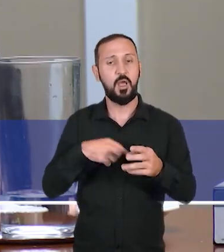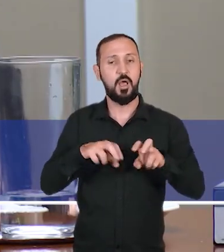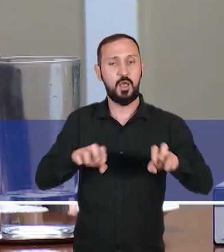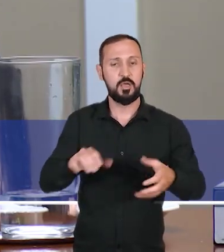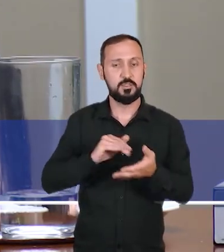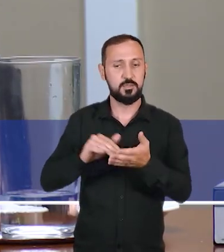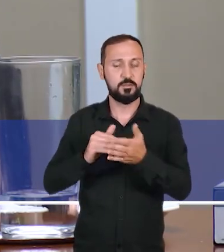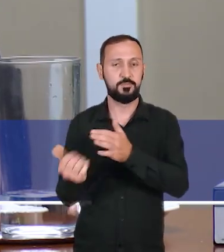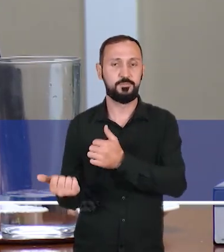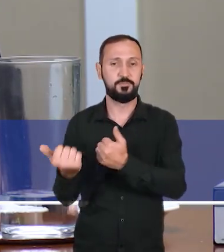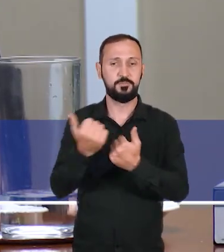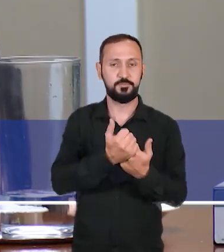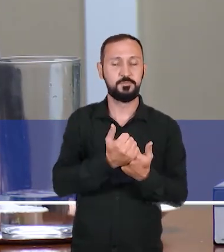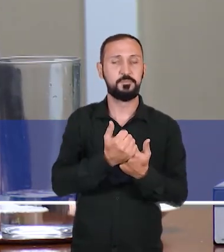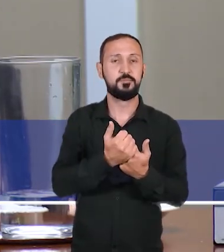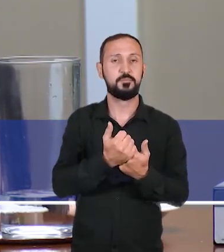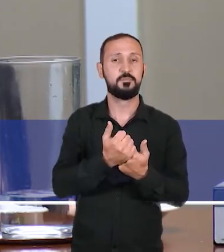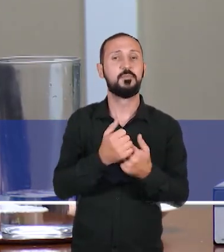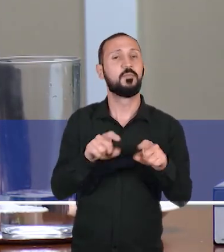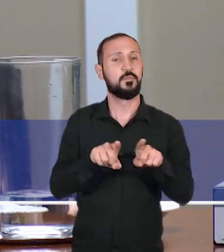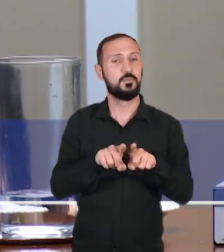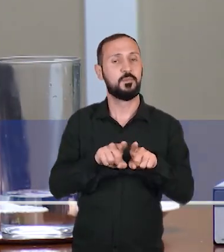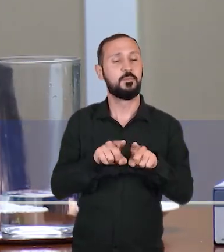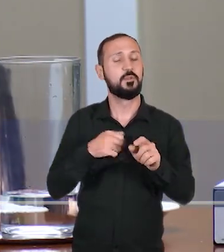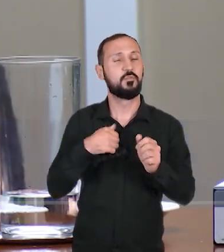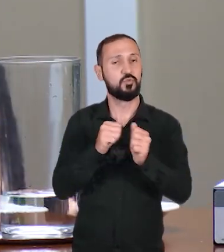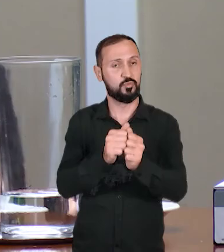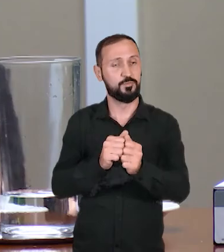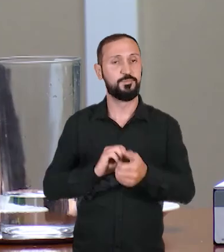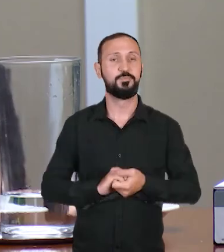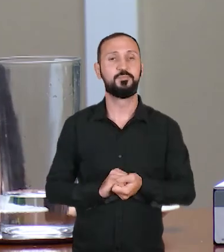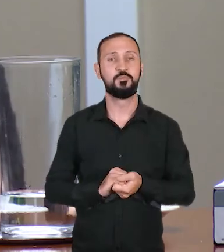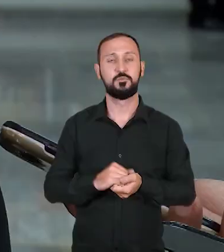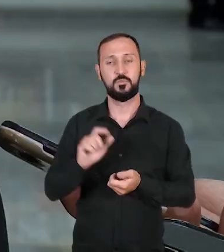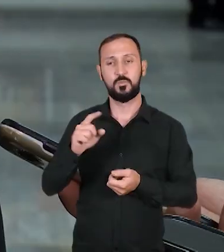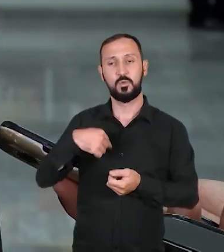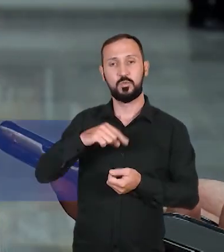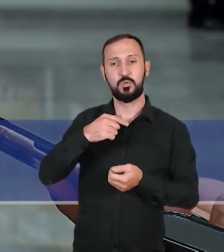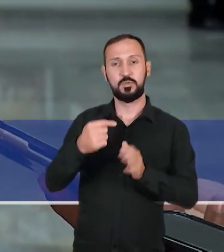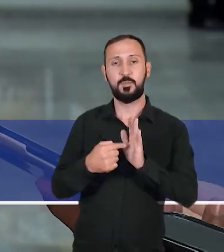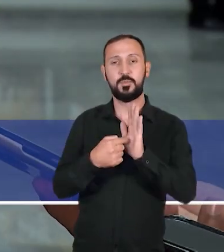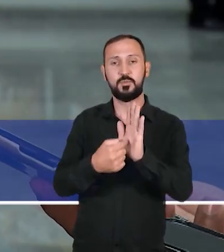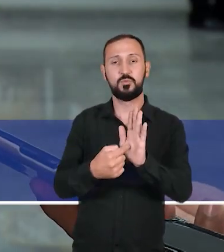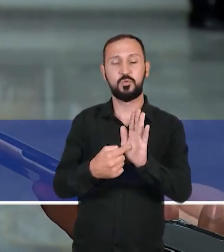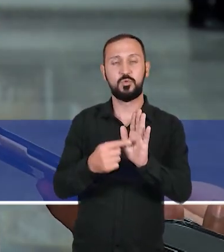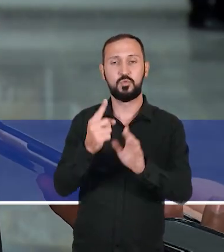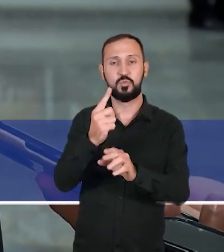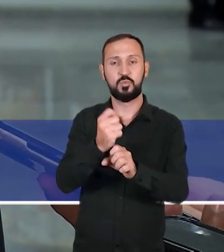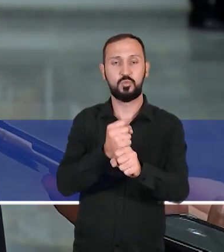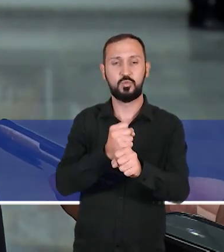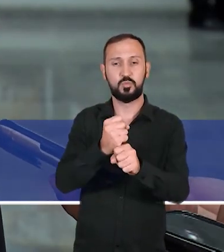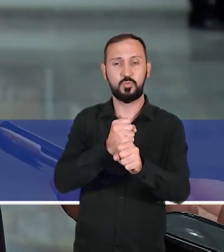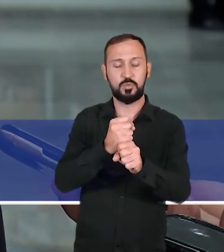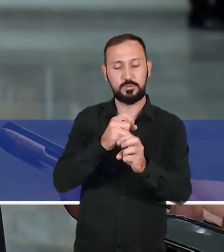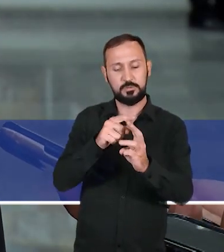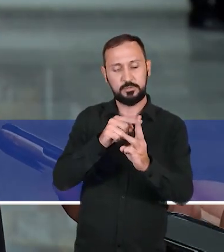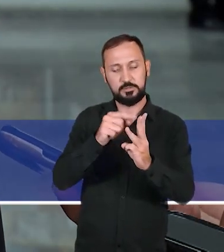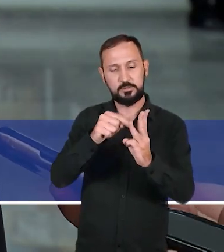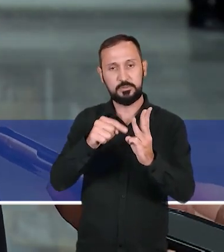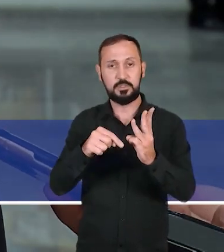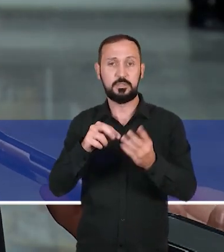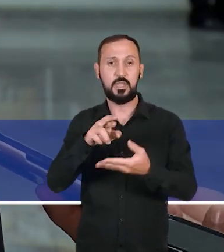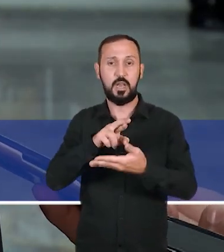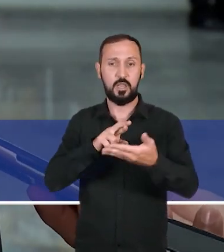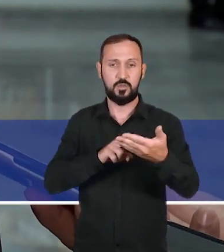a secretária adjunta, Cristiane Gonçalves, também esteve presente. Nós apresentamos num ano 3